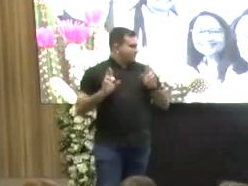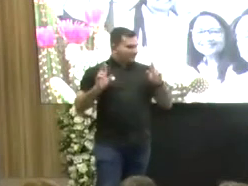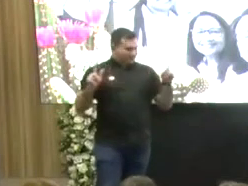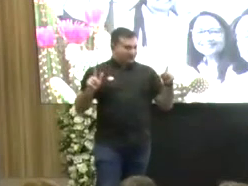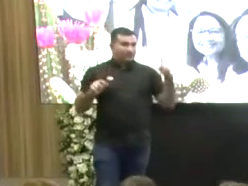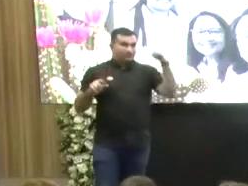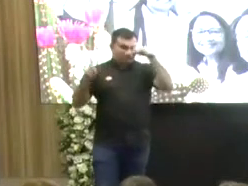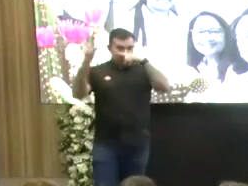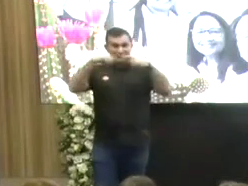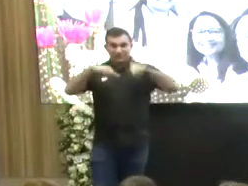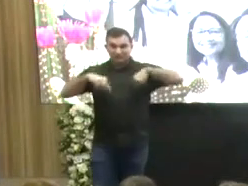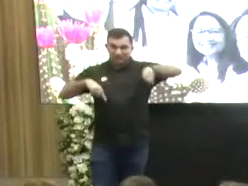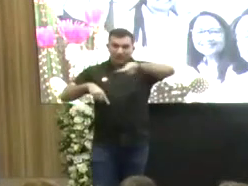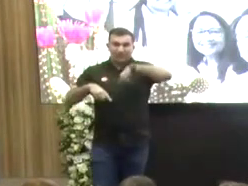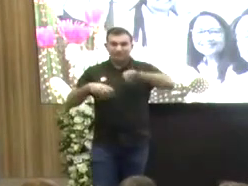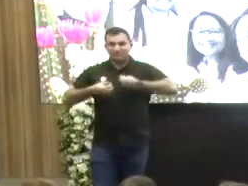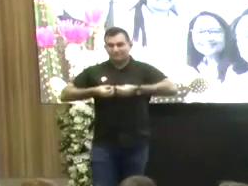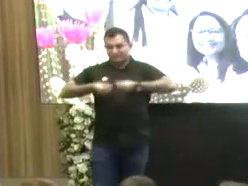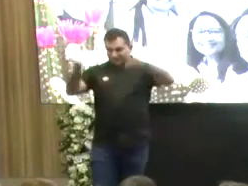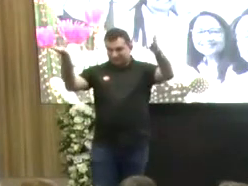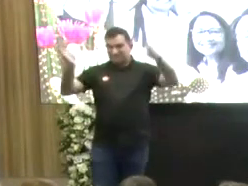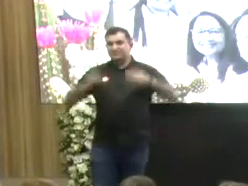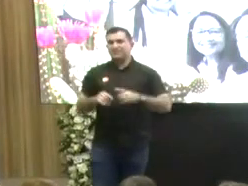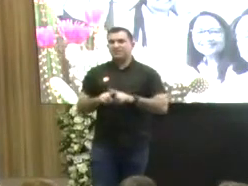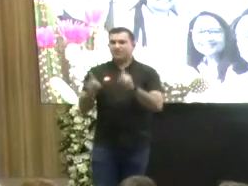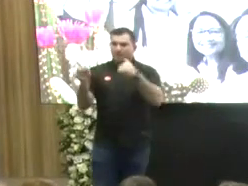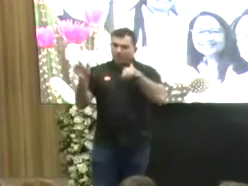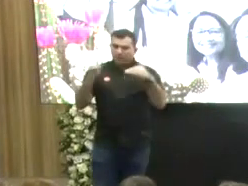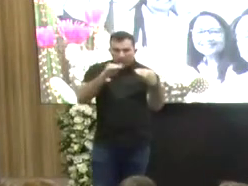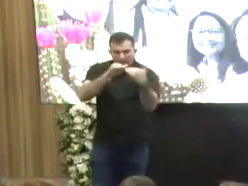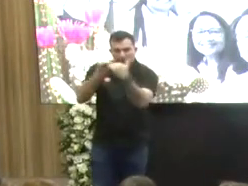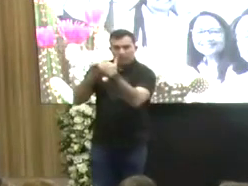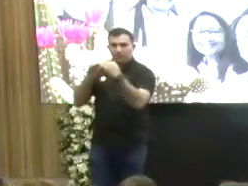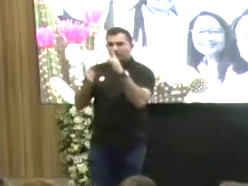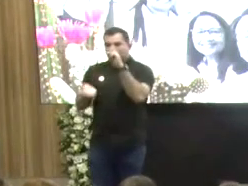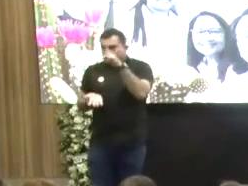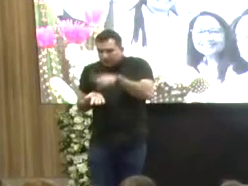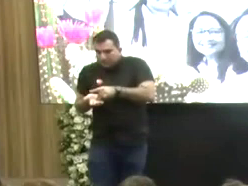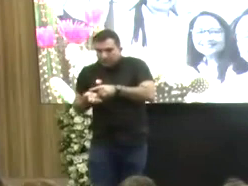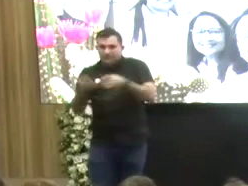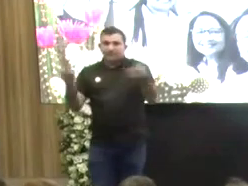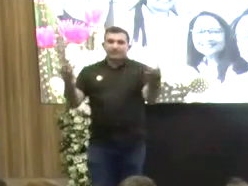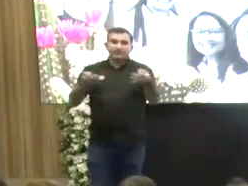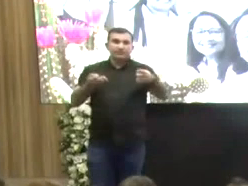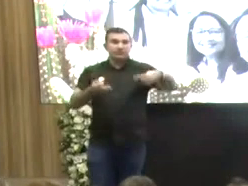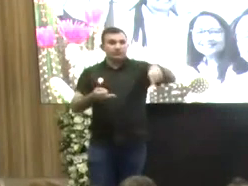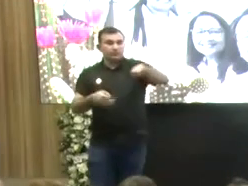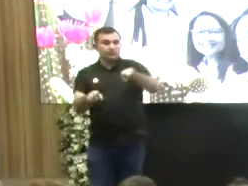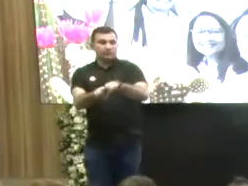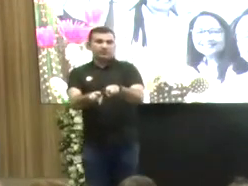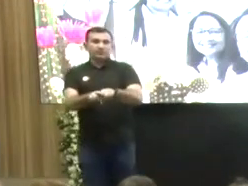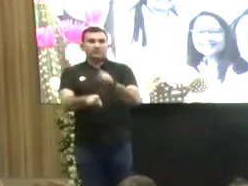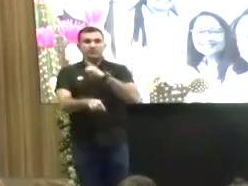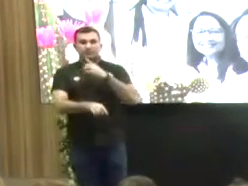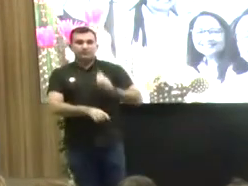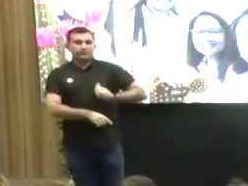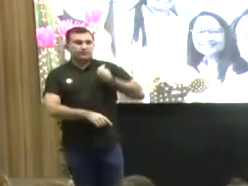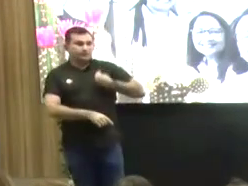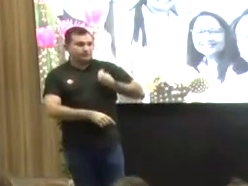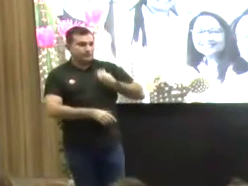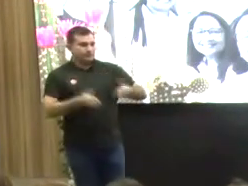difícil da gente abordar, mas eu concordo perfeitamente, tá certo, que nós estamos vivendo